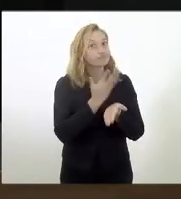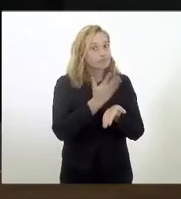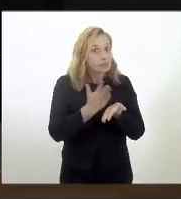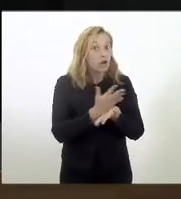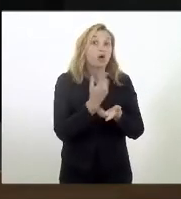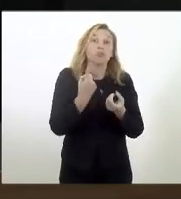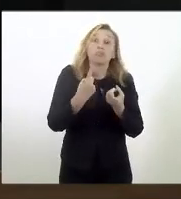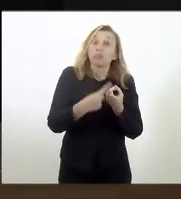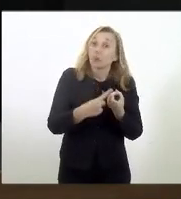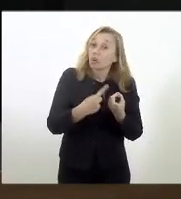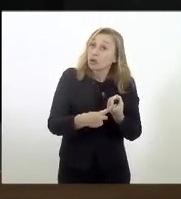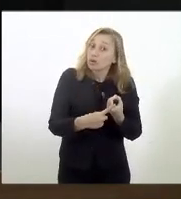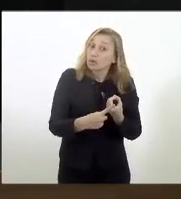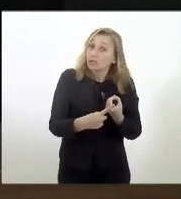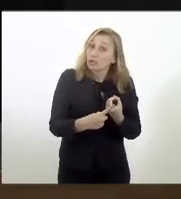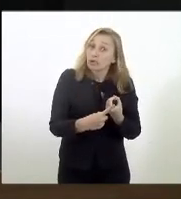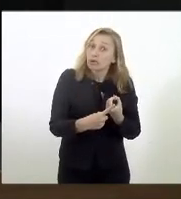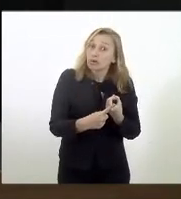porque